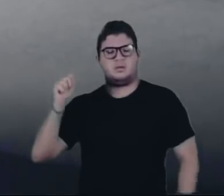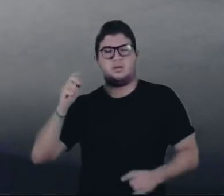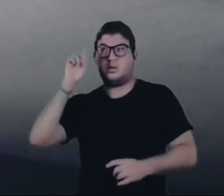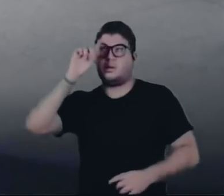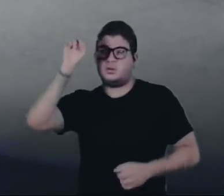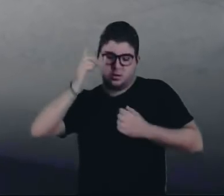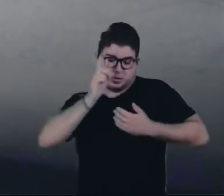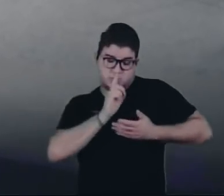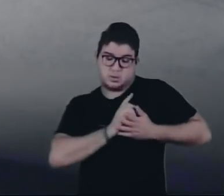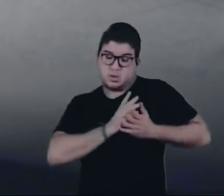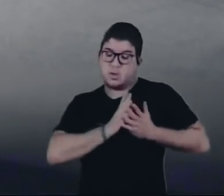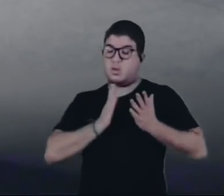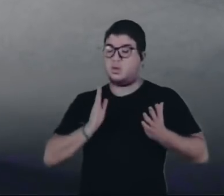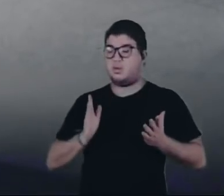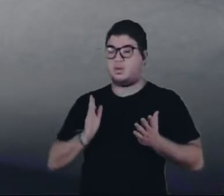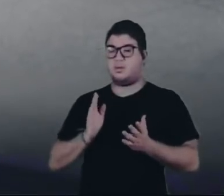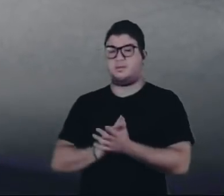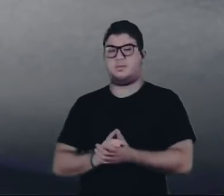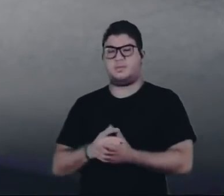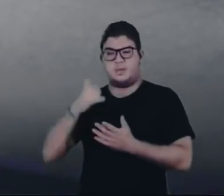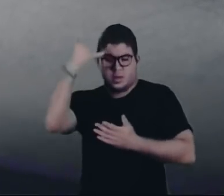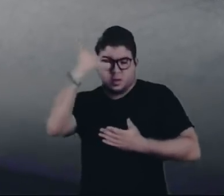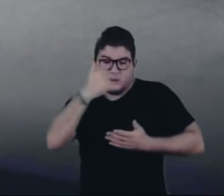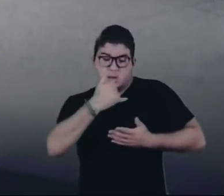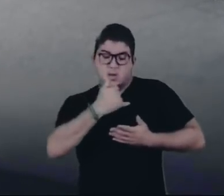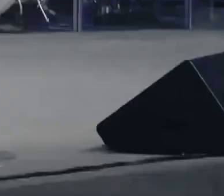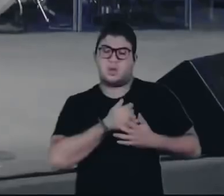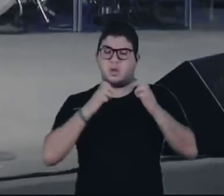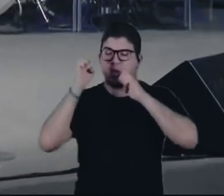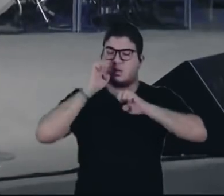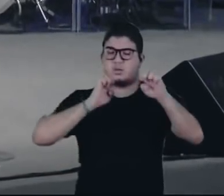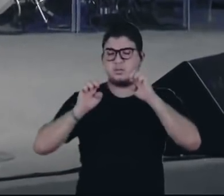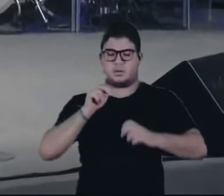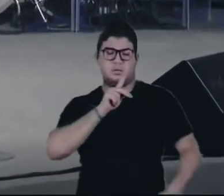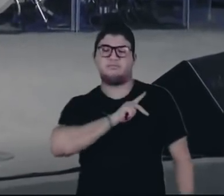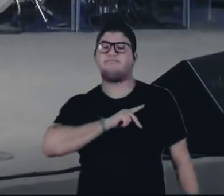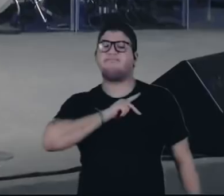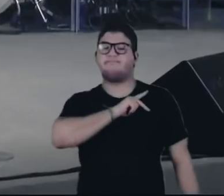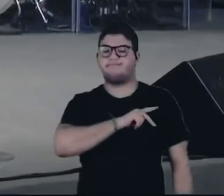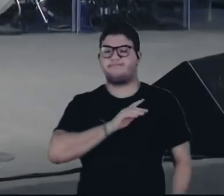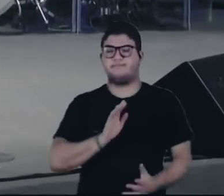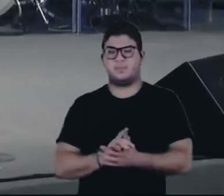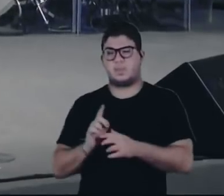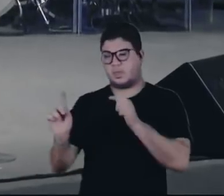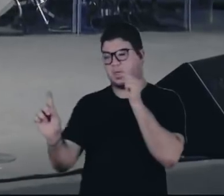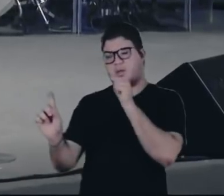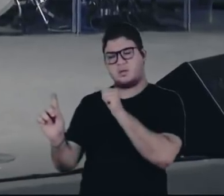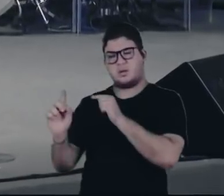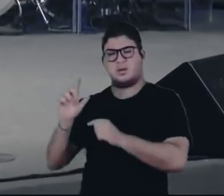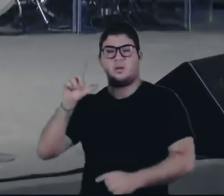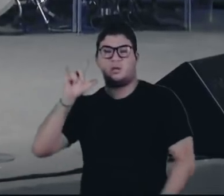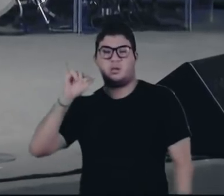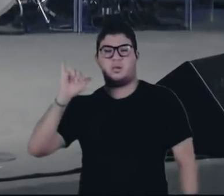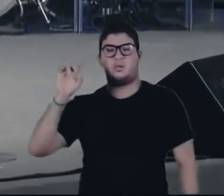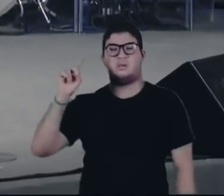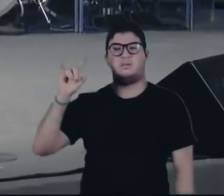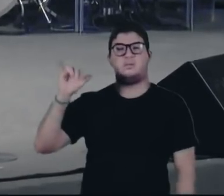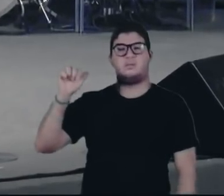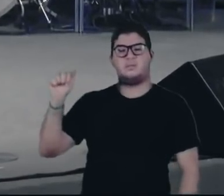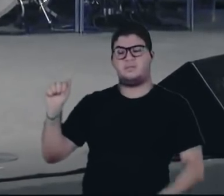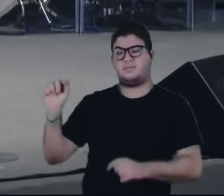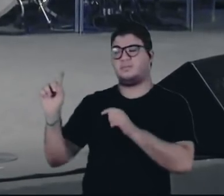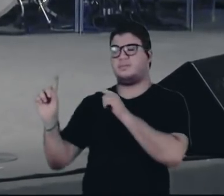coração para atender a mensagem de Paulo. Gente, a Bíblia diz aqui que Lídia era uma vendedora